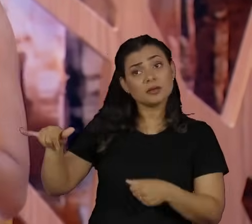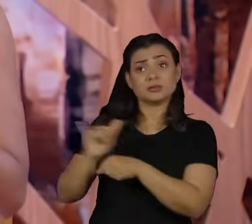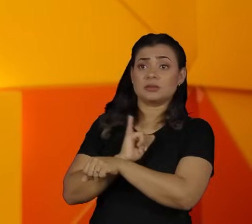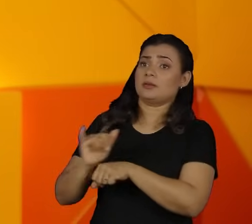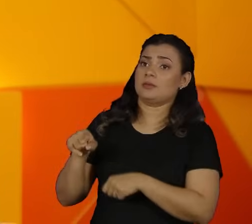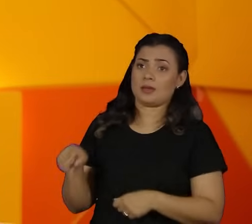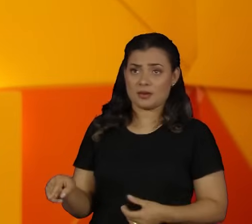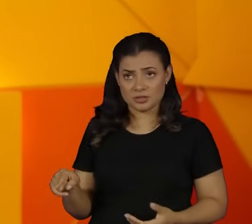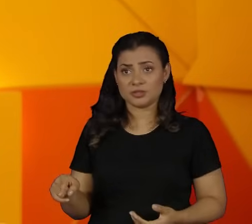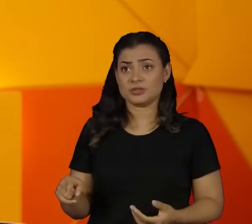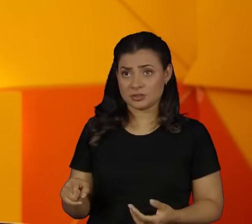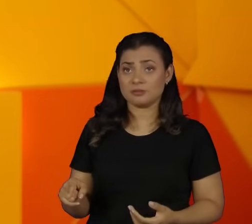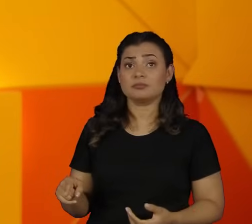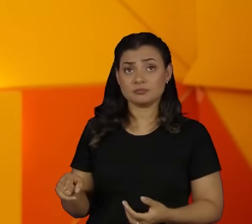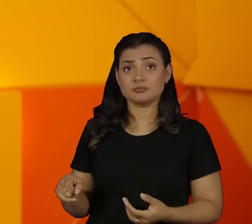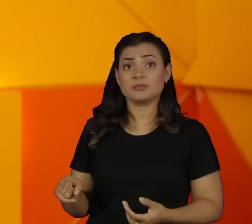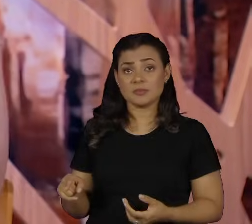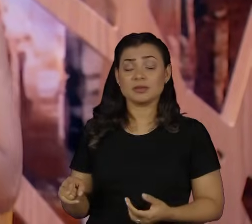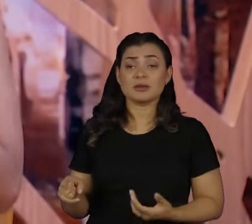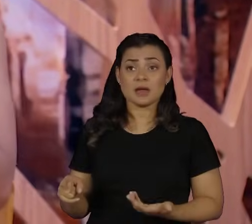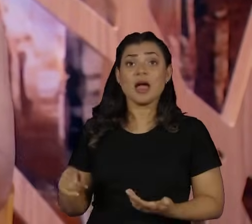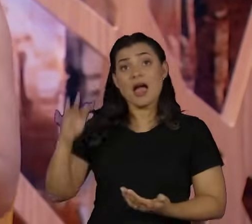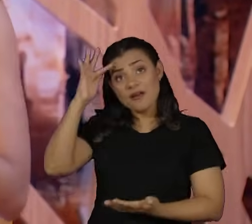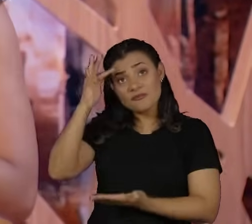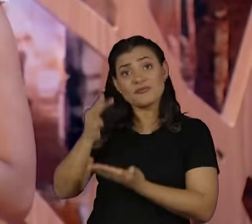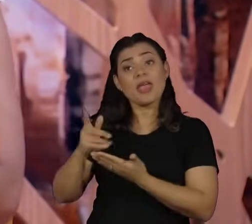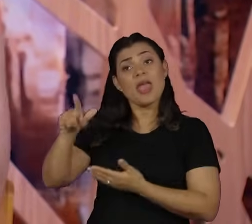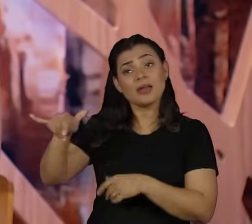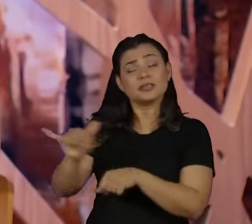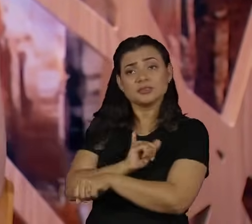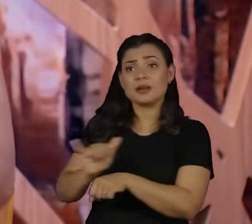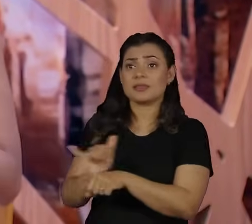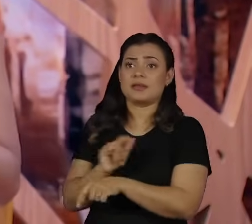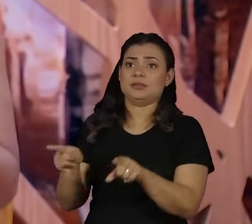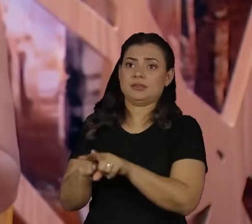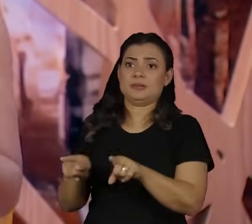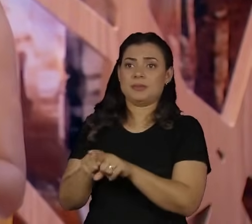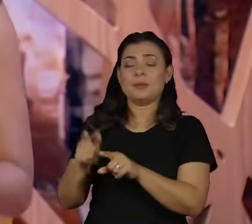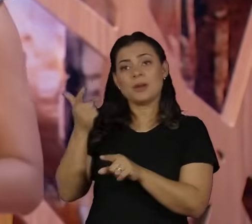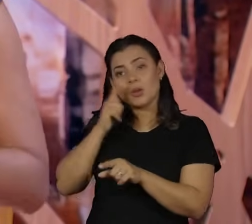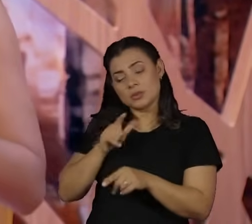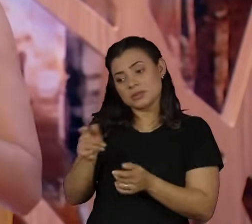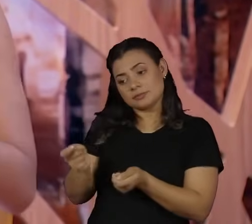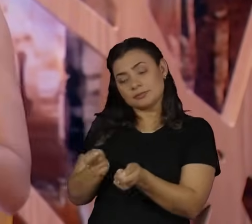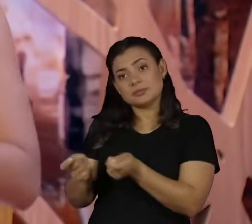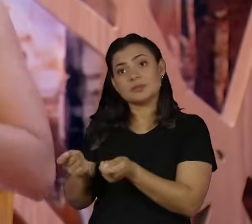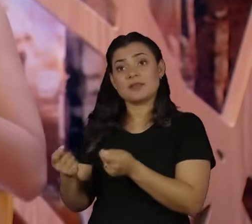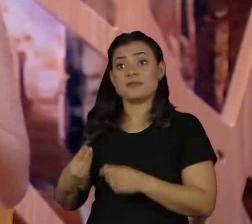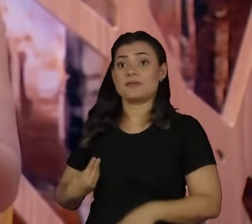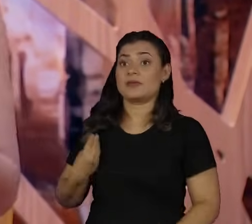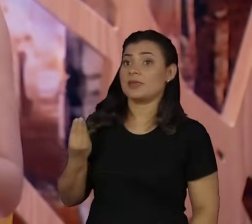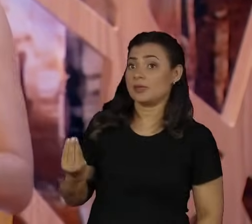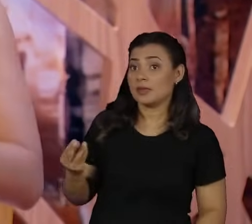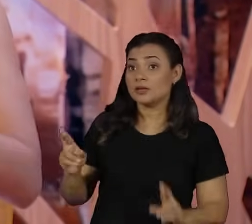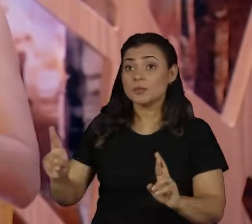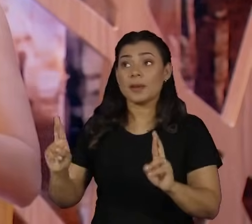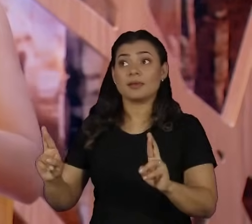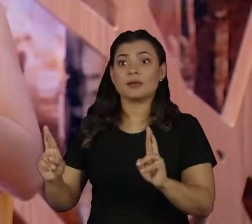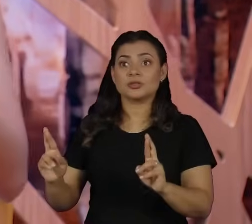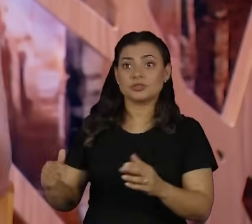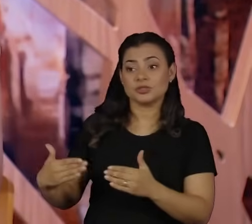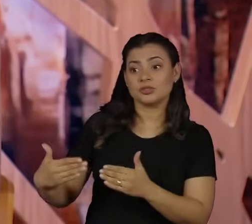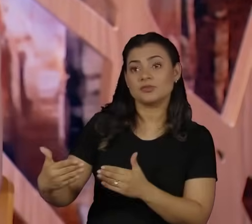ferramenta também. É também uma ferramenta, a fé também é uma ferramenta para a gente fazer na manutenção da vida, para a gente ter expectativa, para a